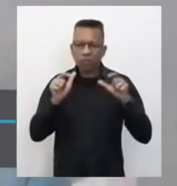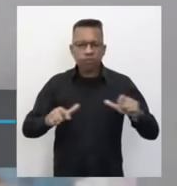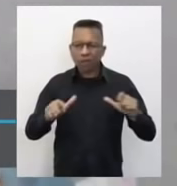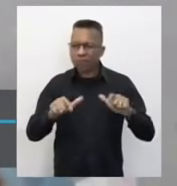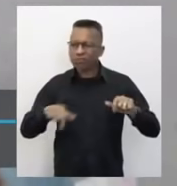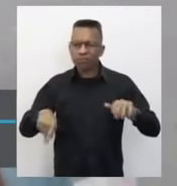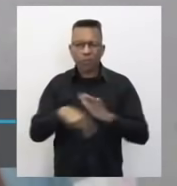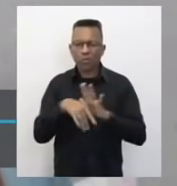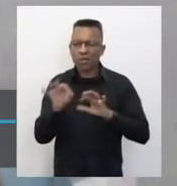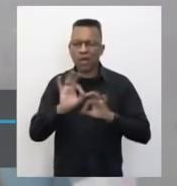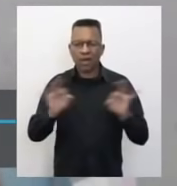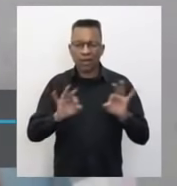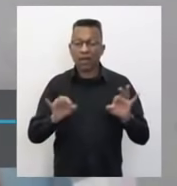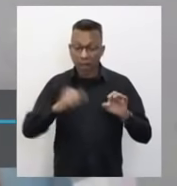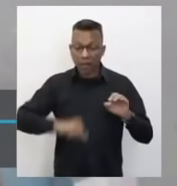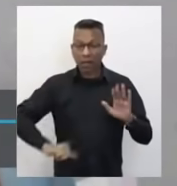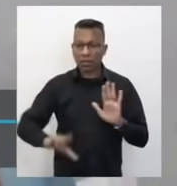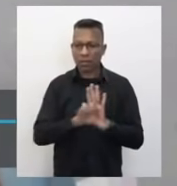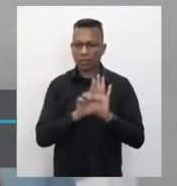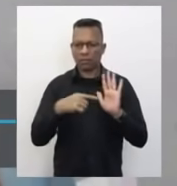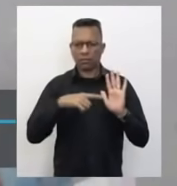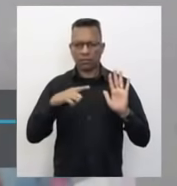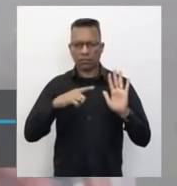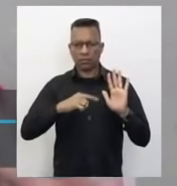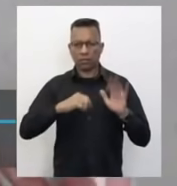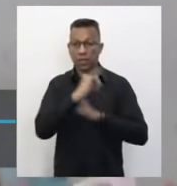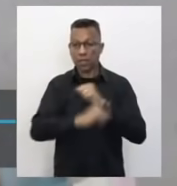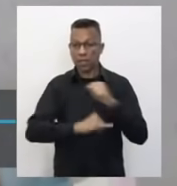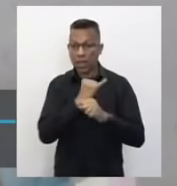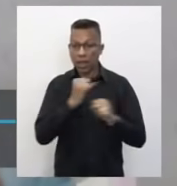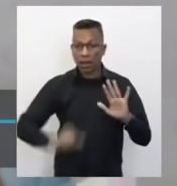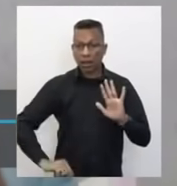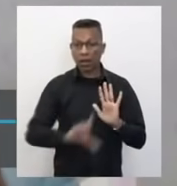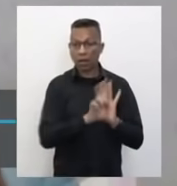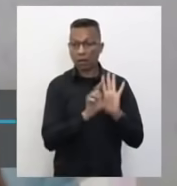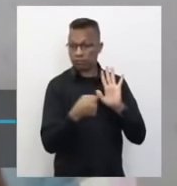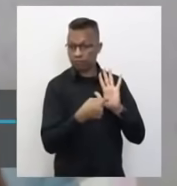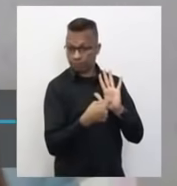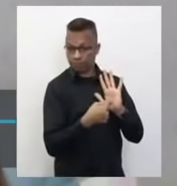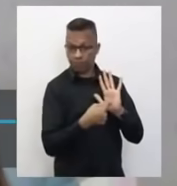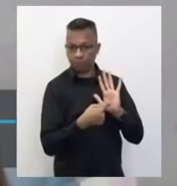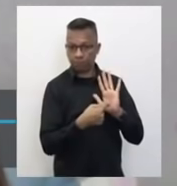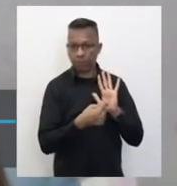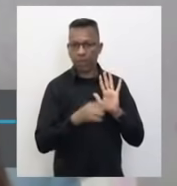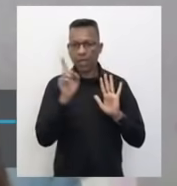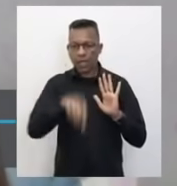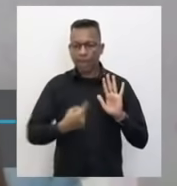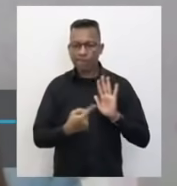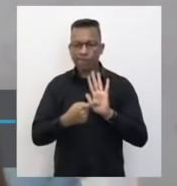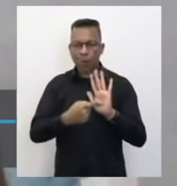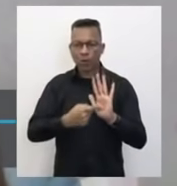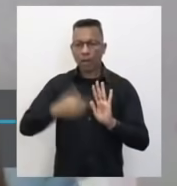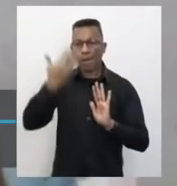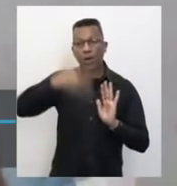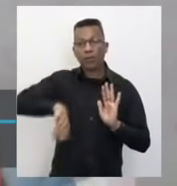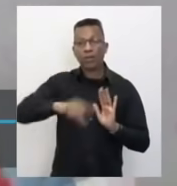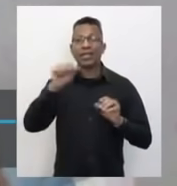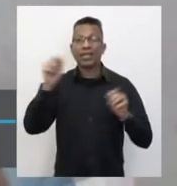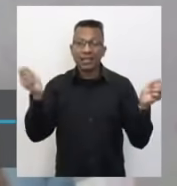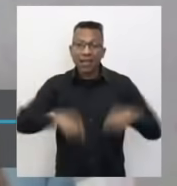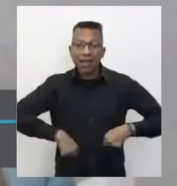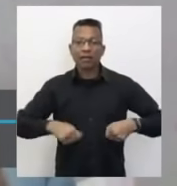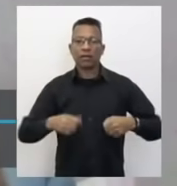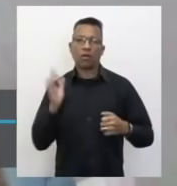internet tem leis que regem ela. A internet tem leis que mostram o que é possível e o que não